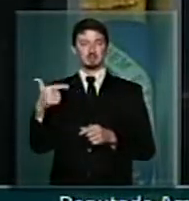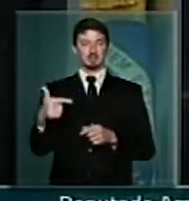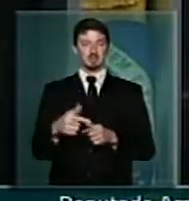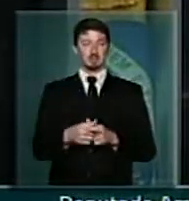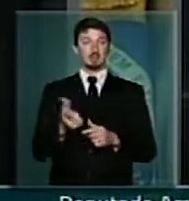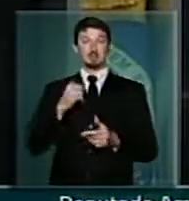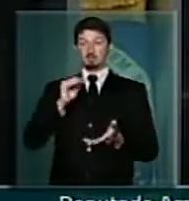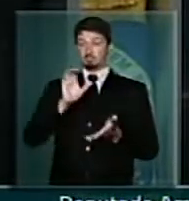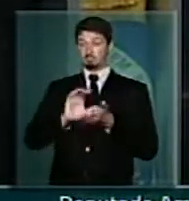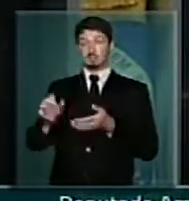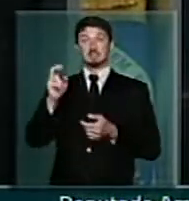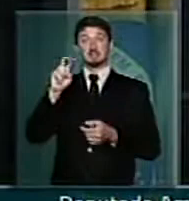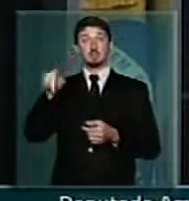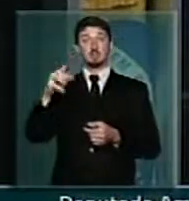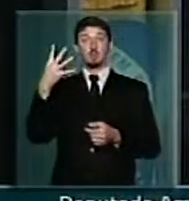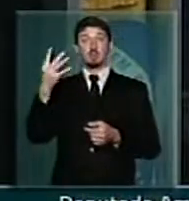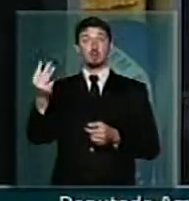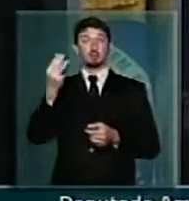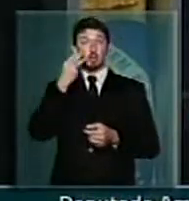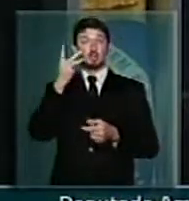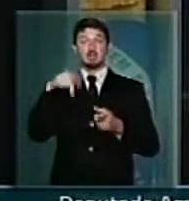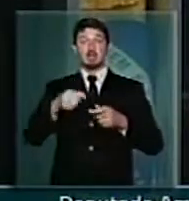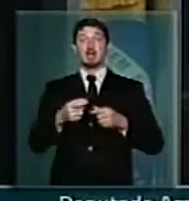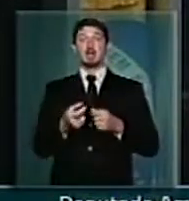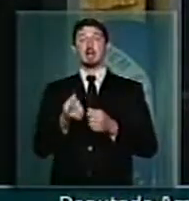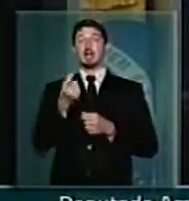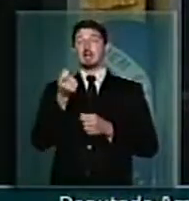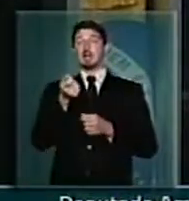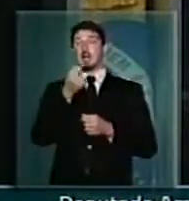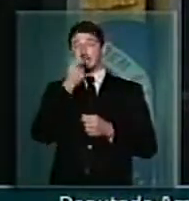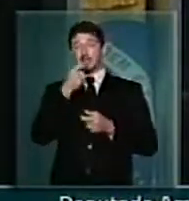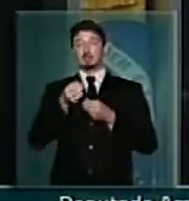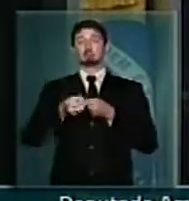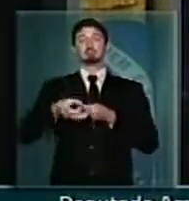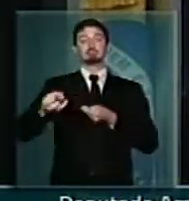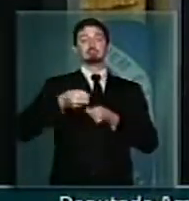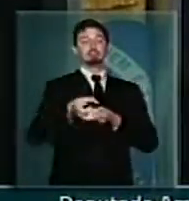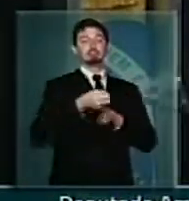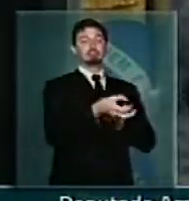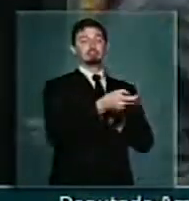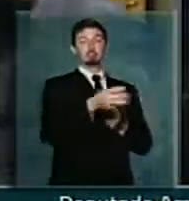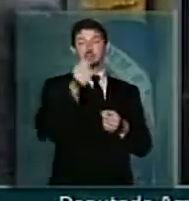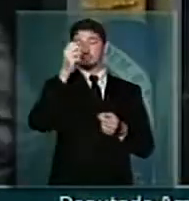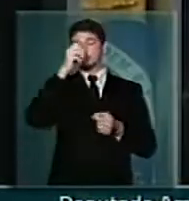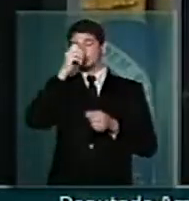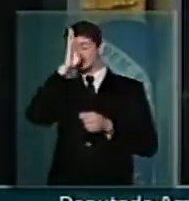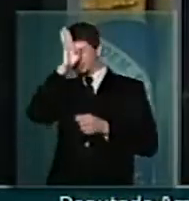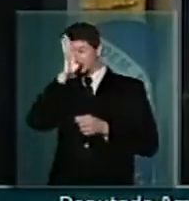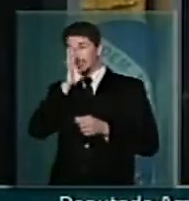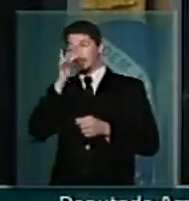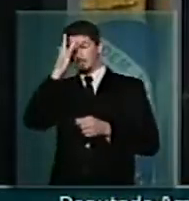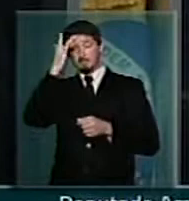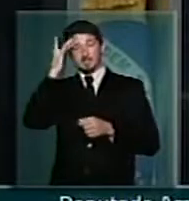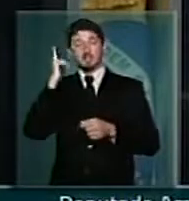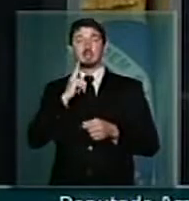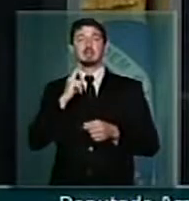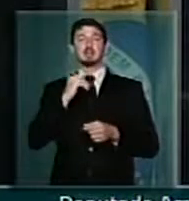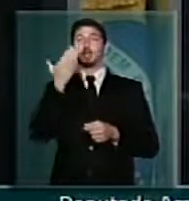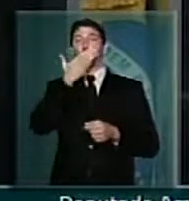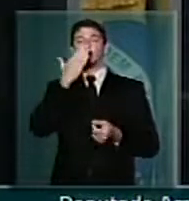5,4 milhões, distribuição gratuita de medicamentos para diabetes e